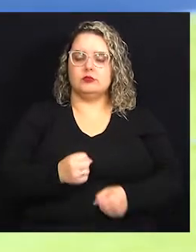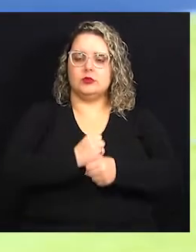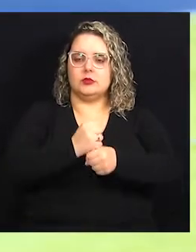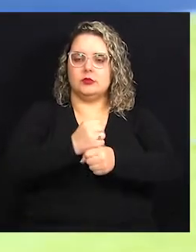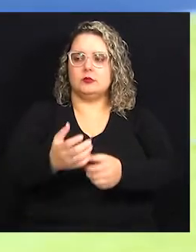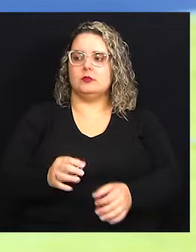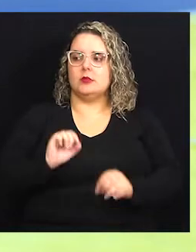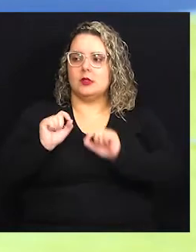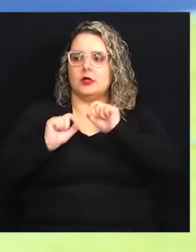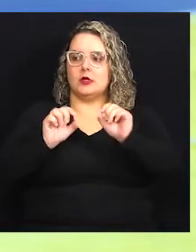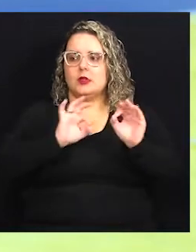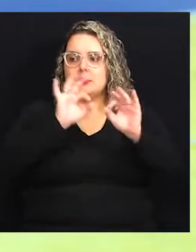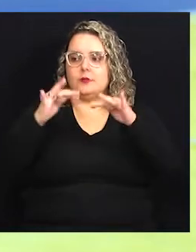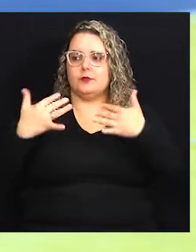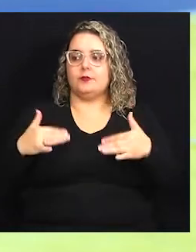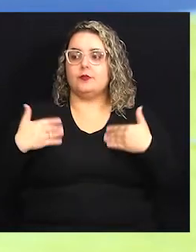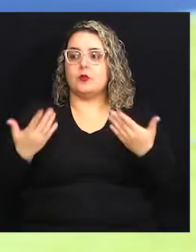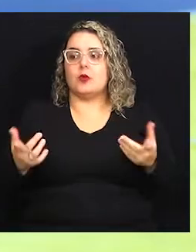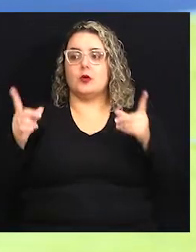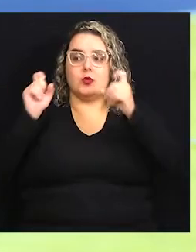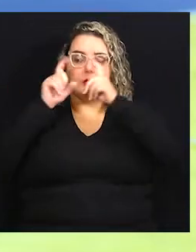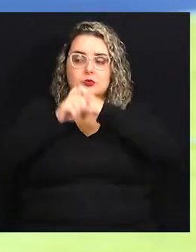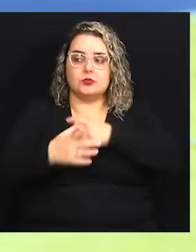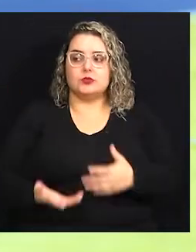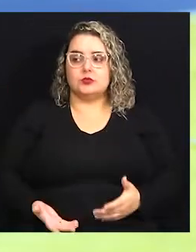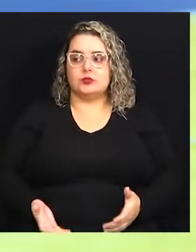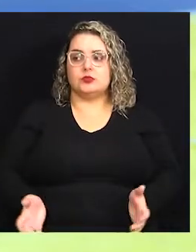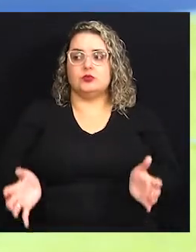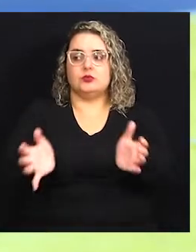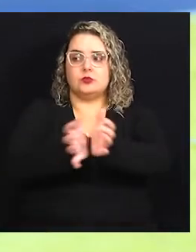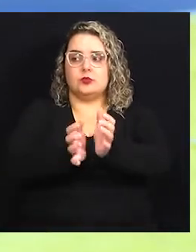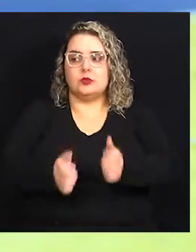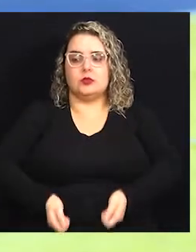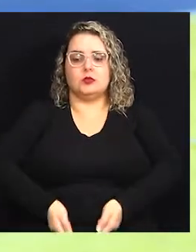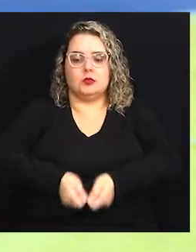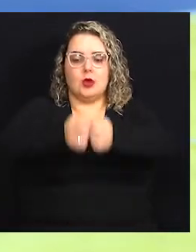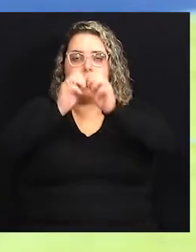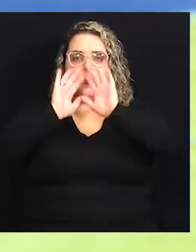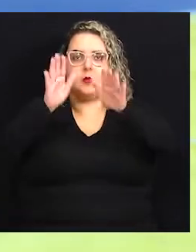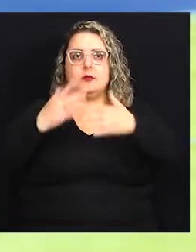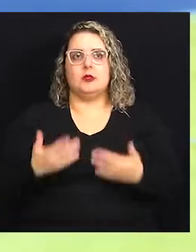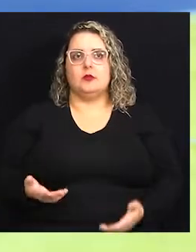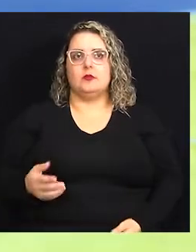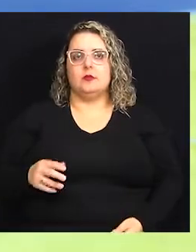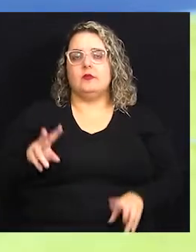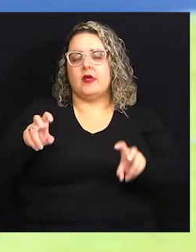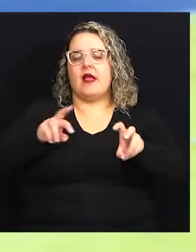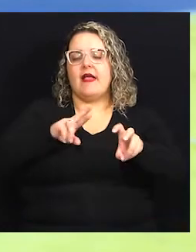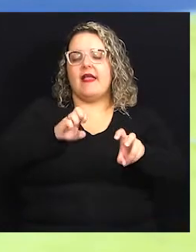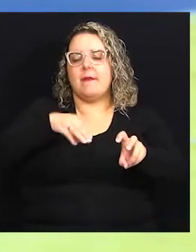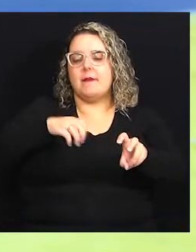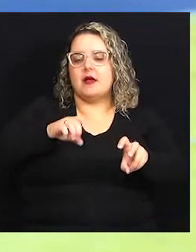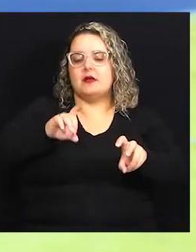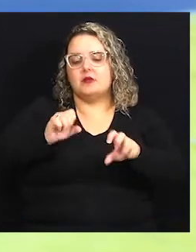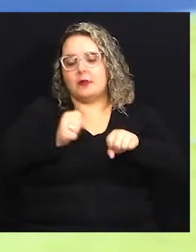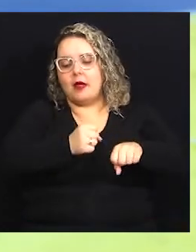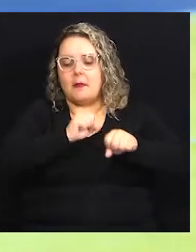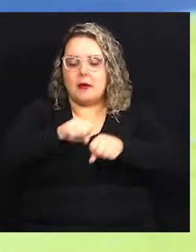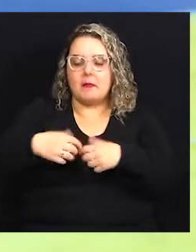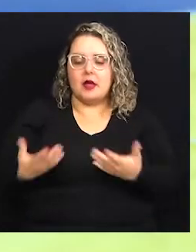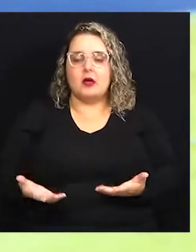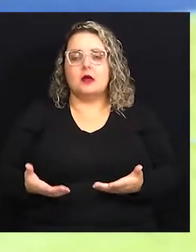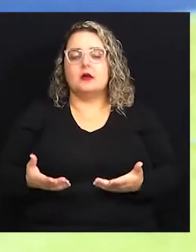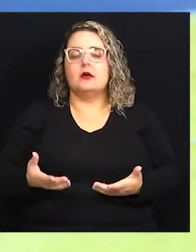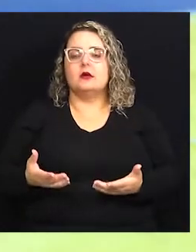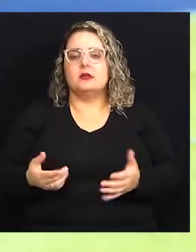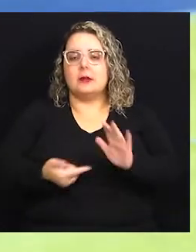nos acompanhando, quais são as dificuldades de uma equipe de vôlei? Quando você fala assim, a gente está remando, a gente tem um projeto, porque quem está